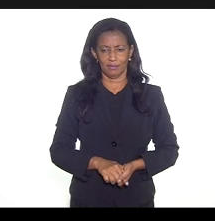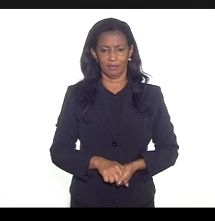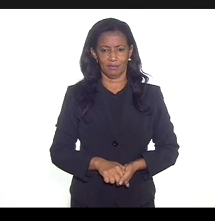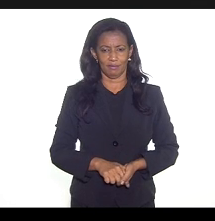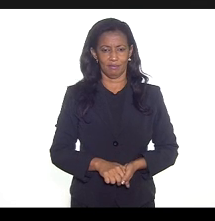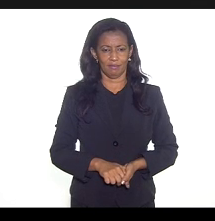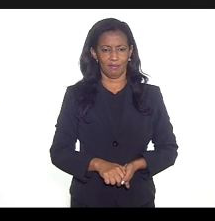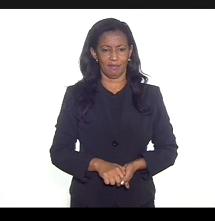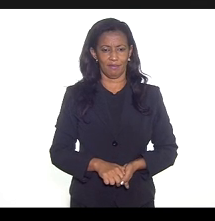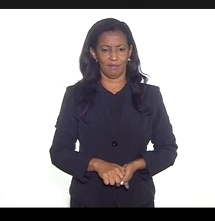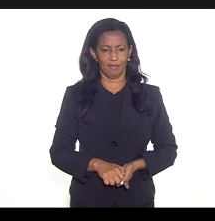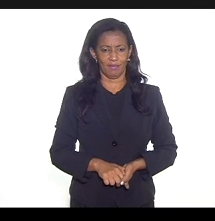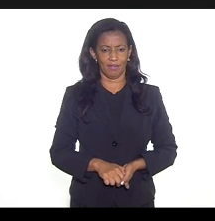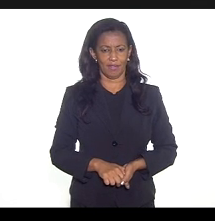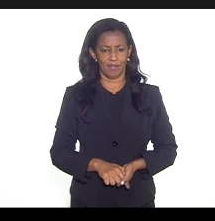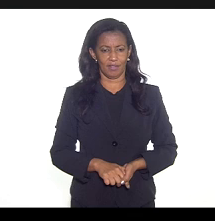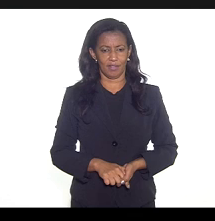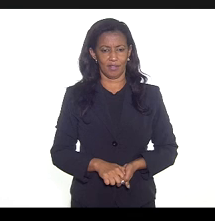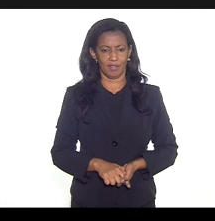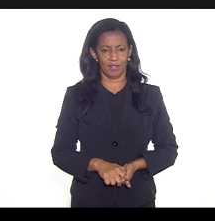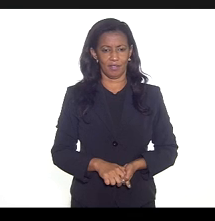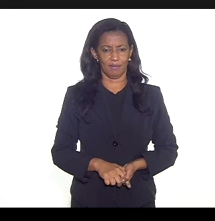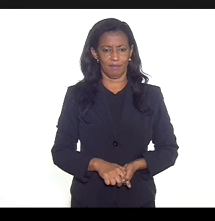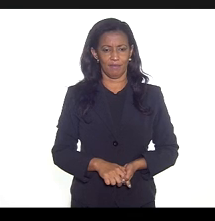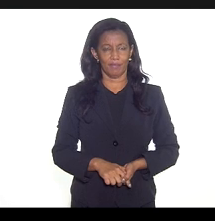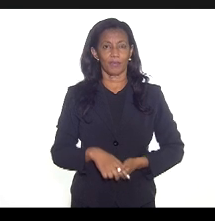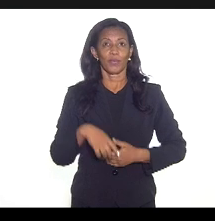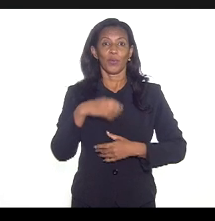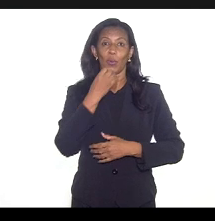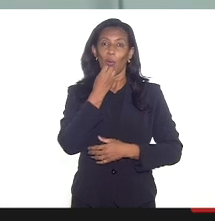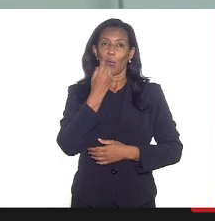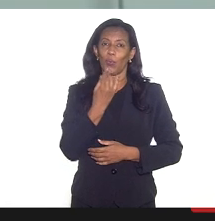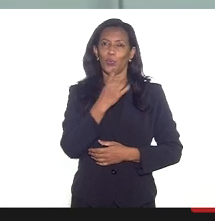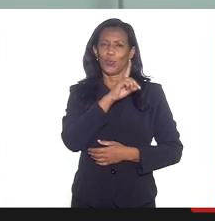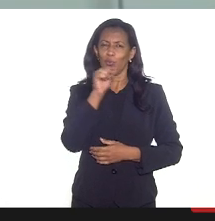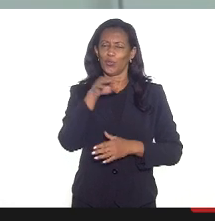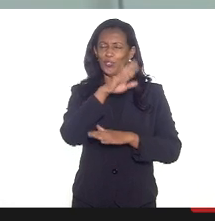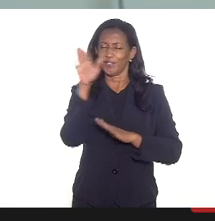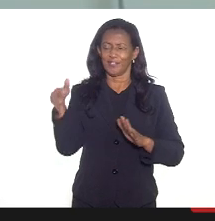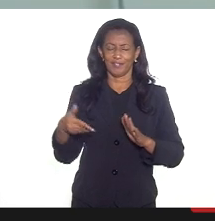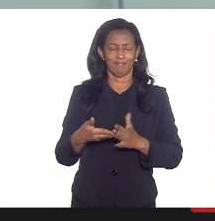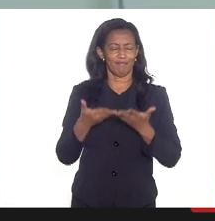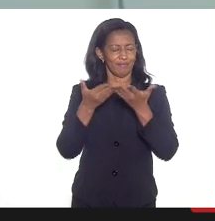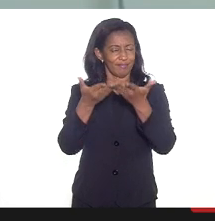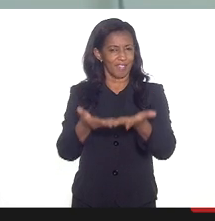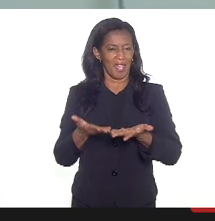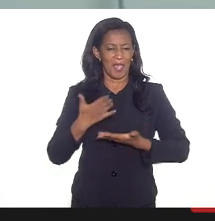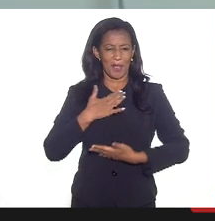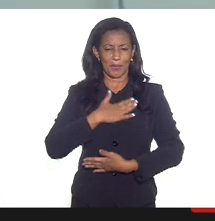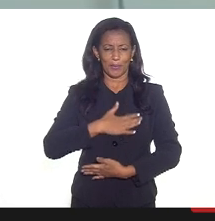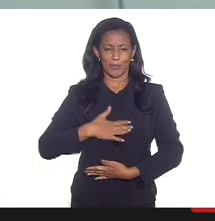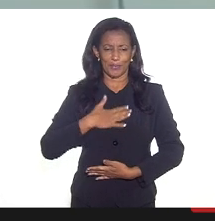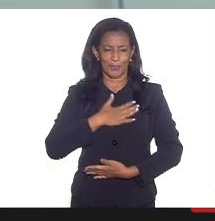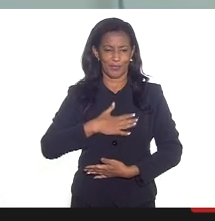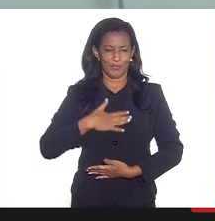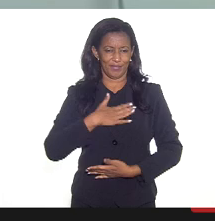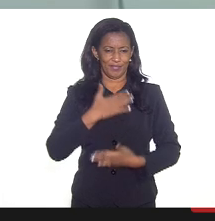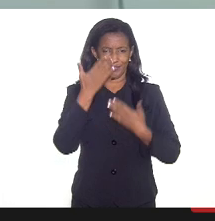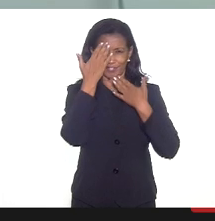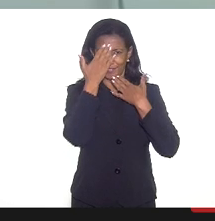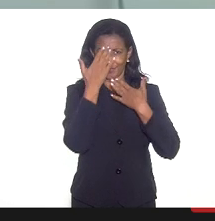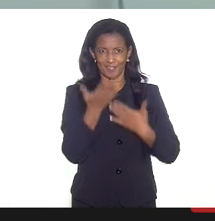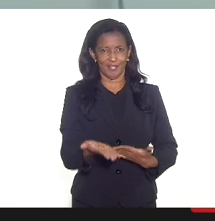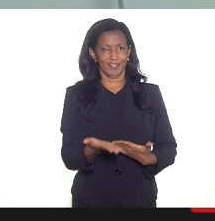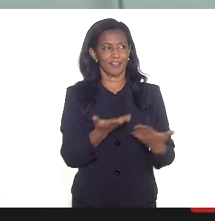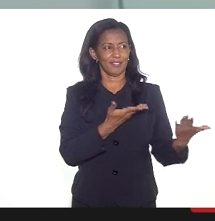Bom dia a todas e todos. Bom dia, enfermeira Rejane, é um prazer estar aqui. Agradeço o